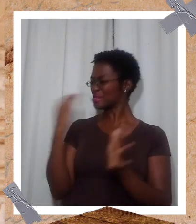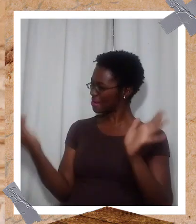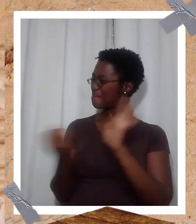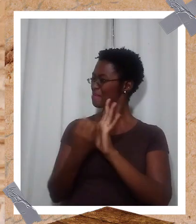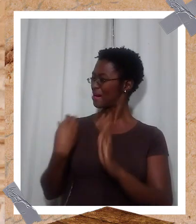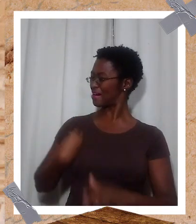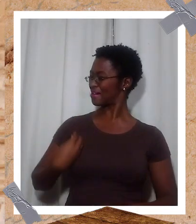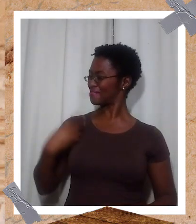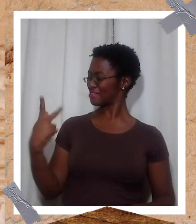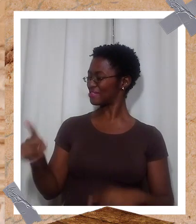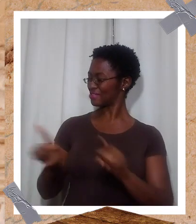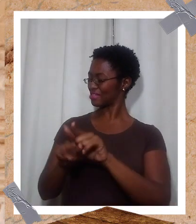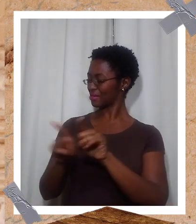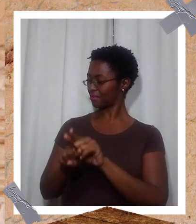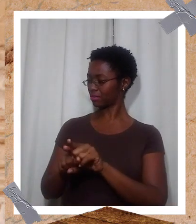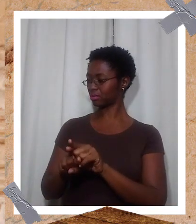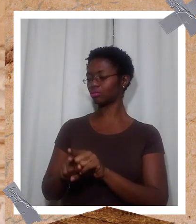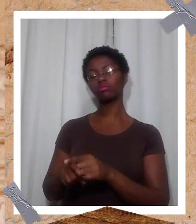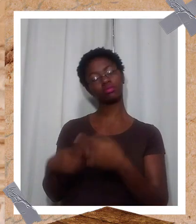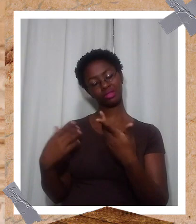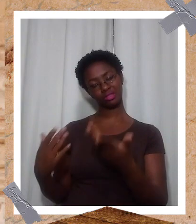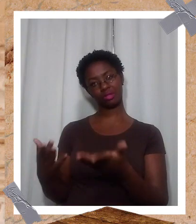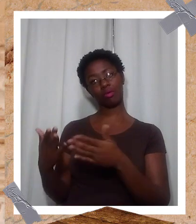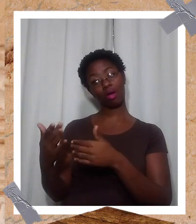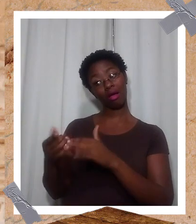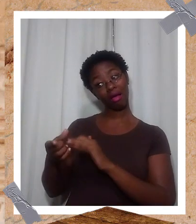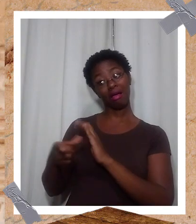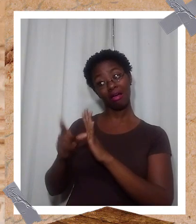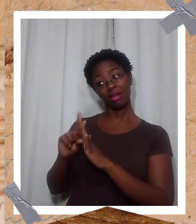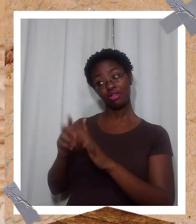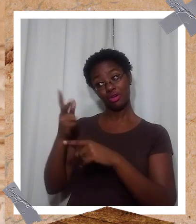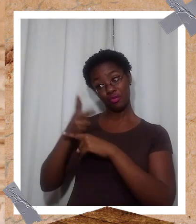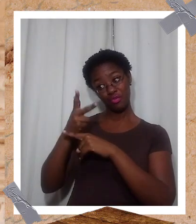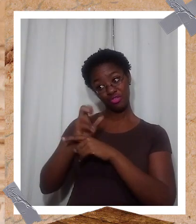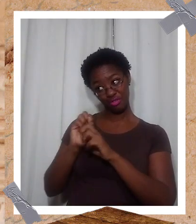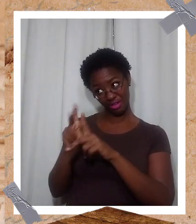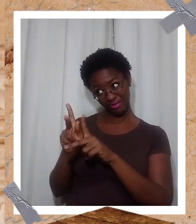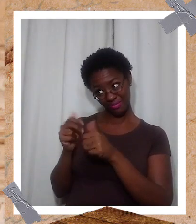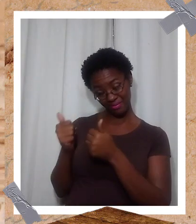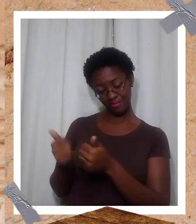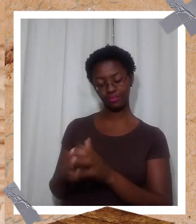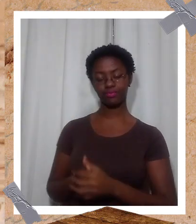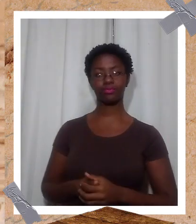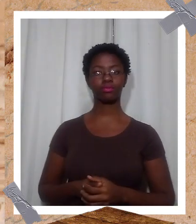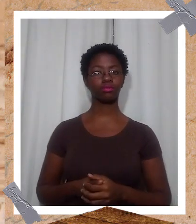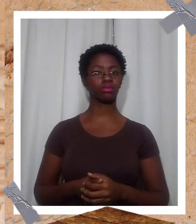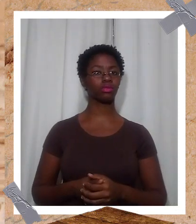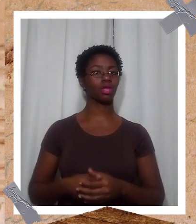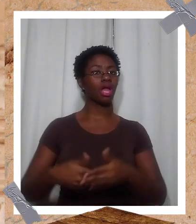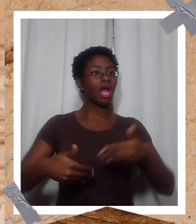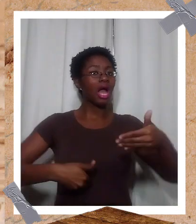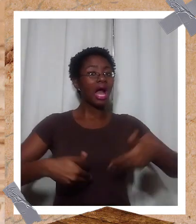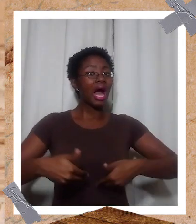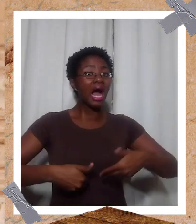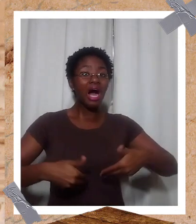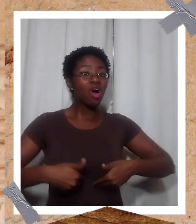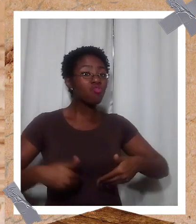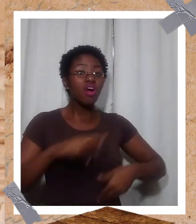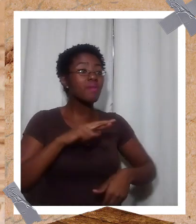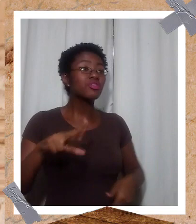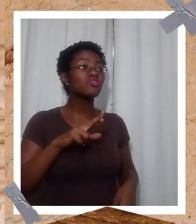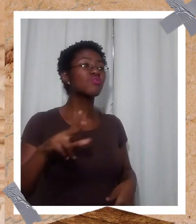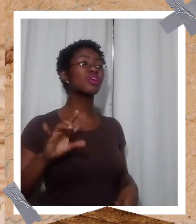de te dar a palavra, vamos rever esse vídeo. A fome não é, portanto, um capricho